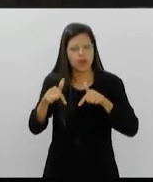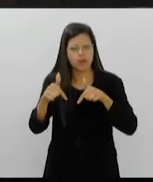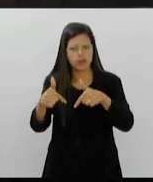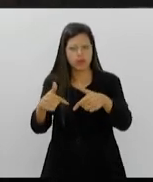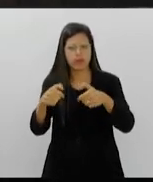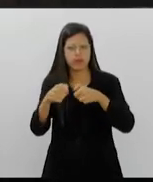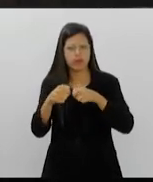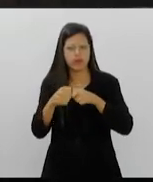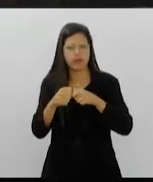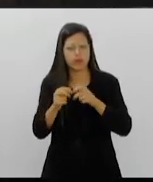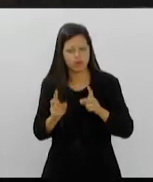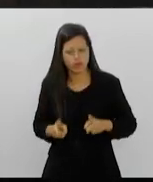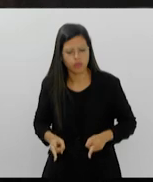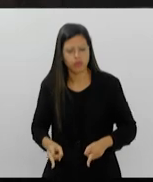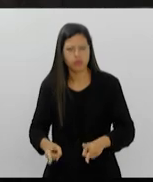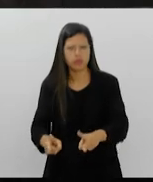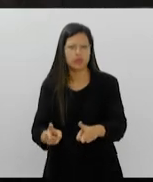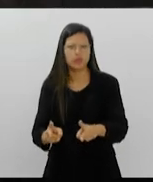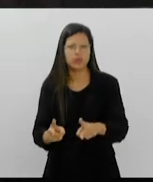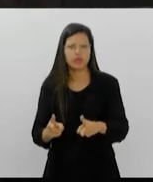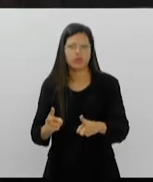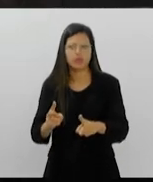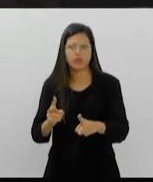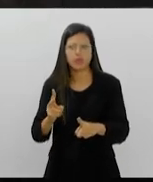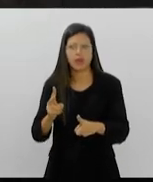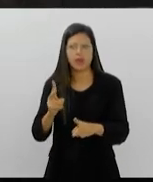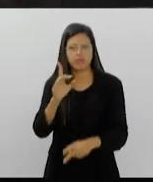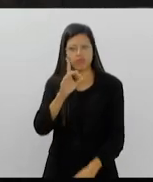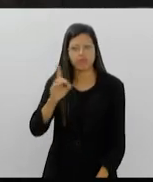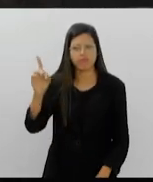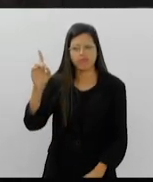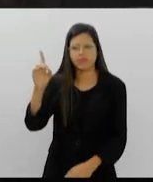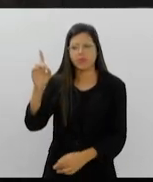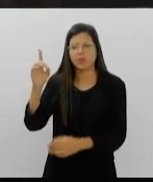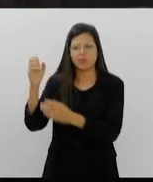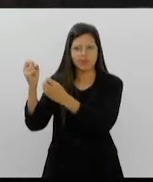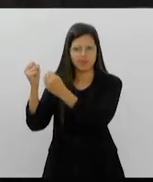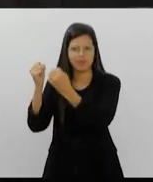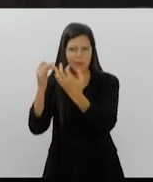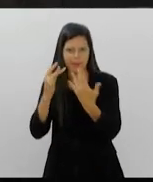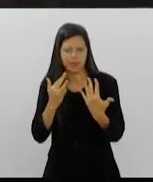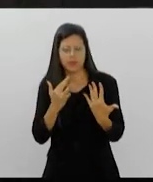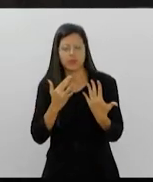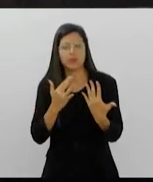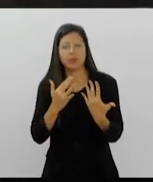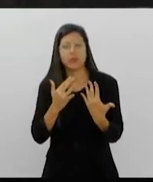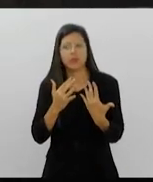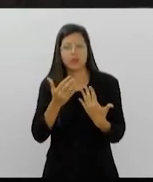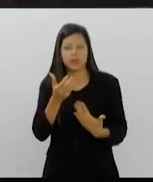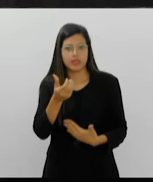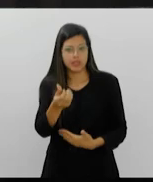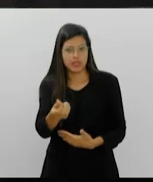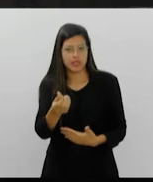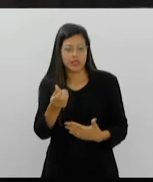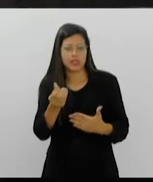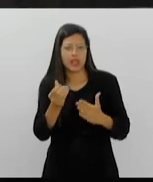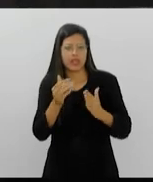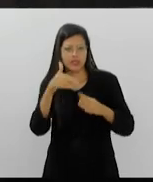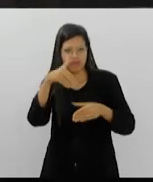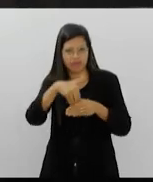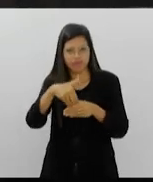e vamos seguir em frente, que o Nosso Senhor possa nos abençoar. E de 6 eleições consecutivas que eu